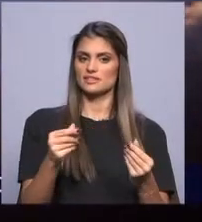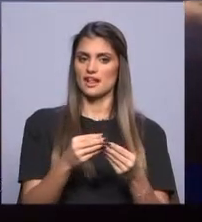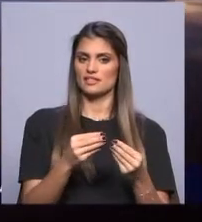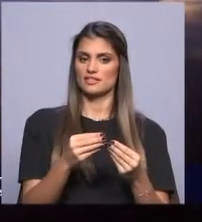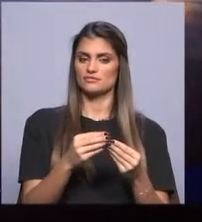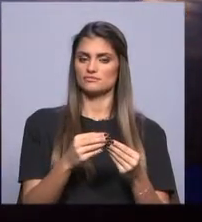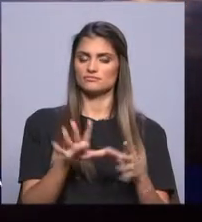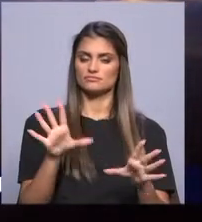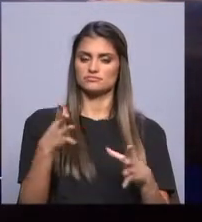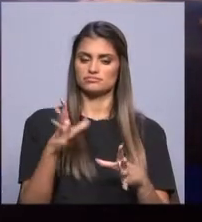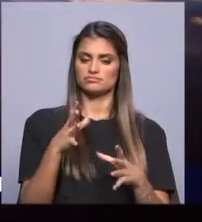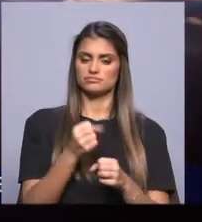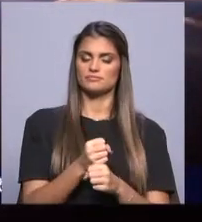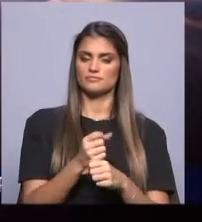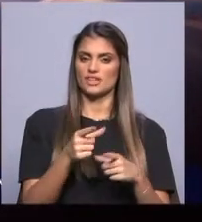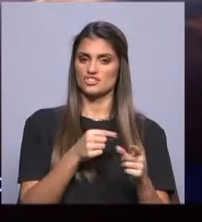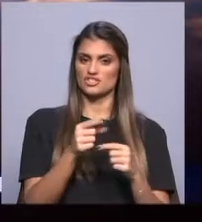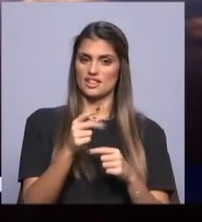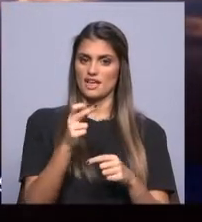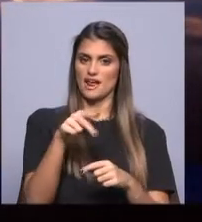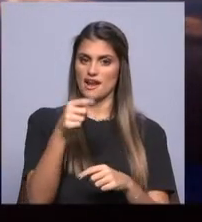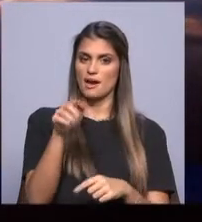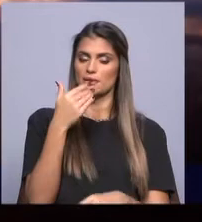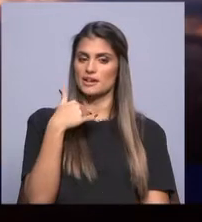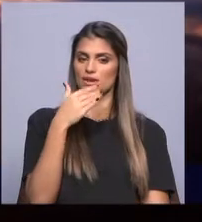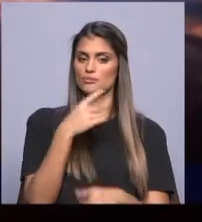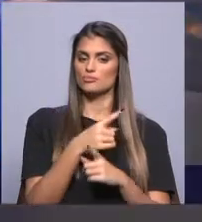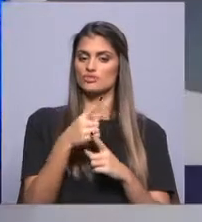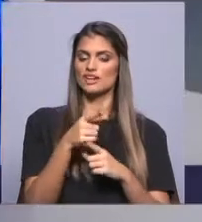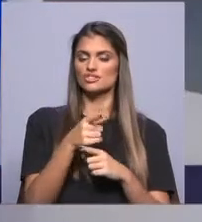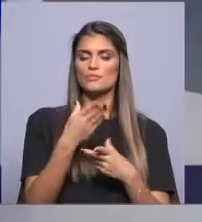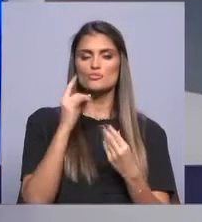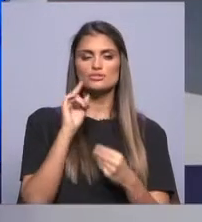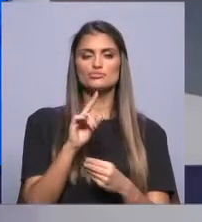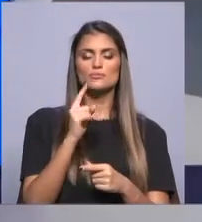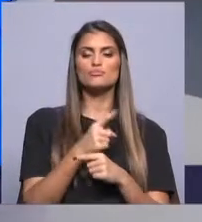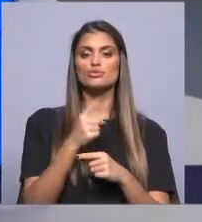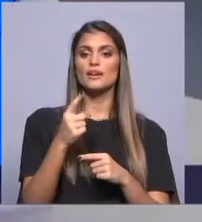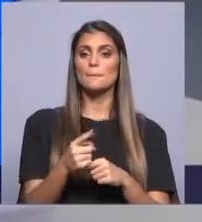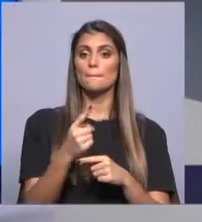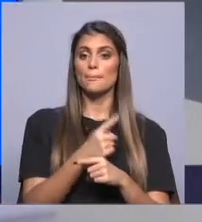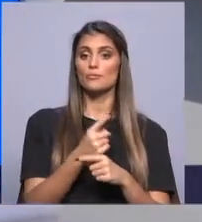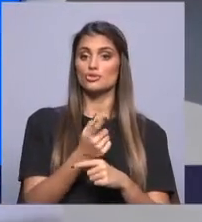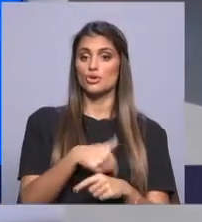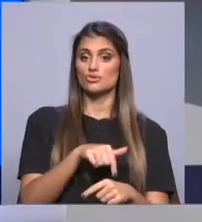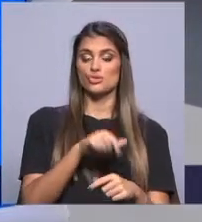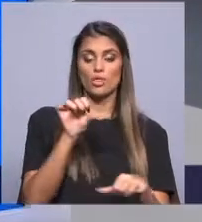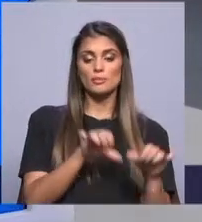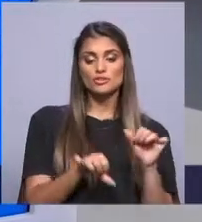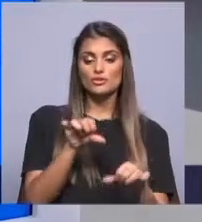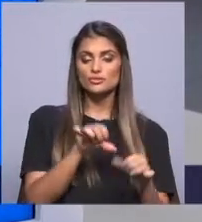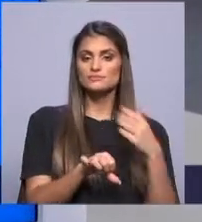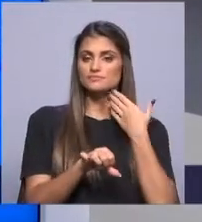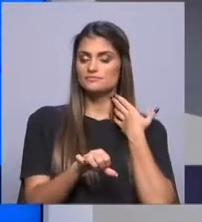comida precisamente à estrela anã branca. Porquê é que tudo isto é tão importante, Jorge? Porque nós temos aqui um laboratório em